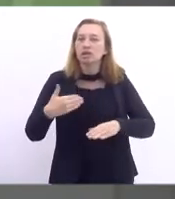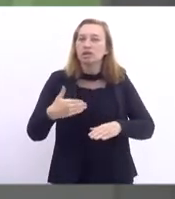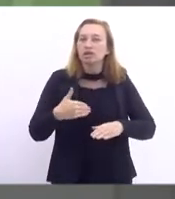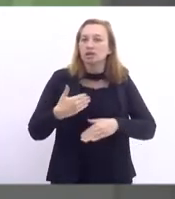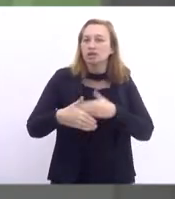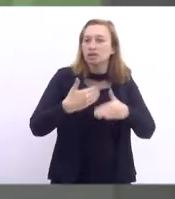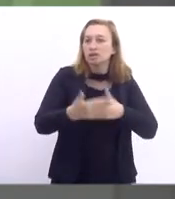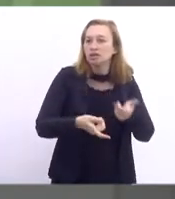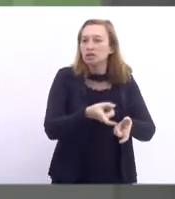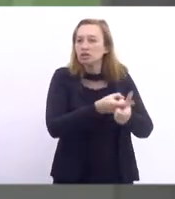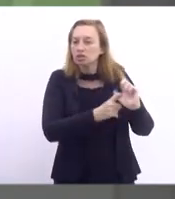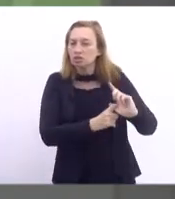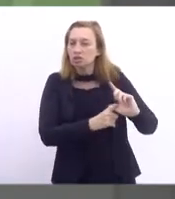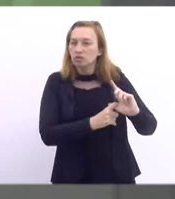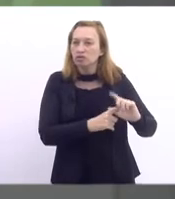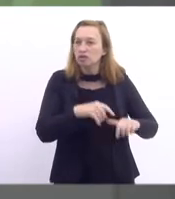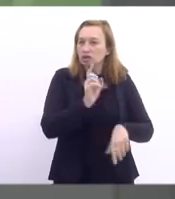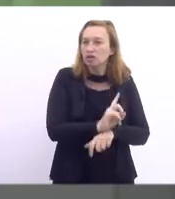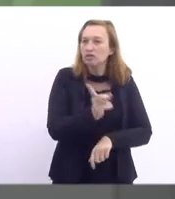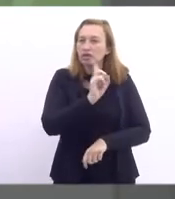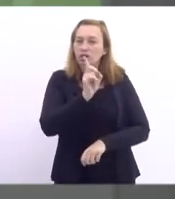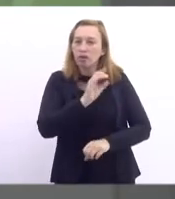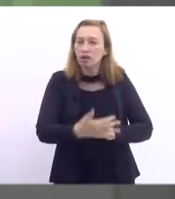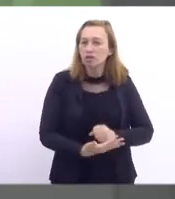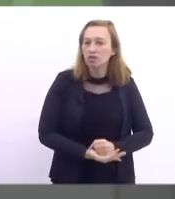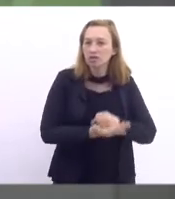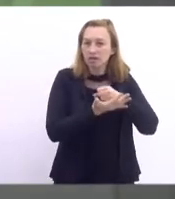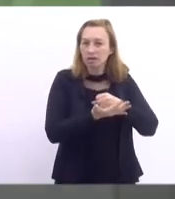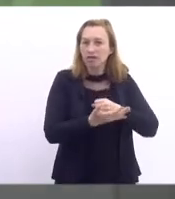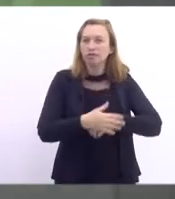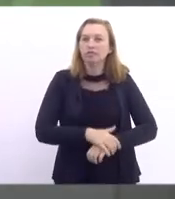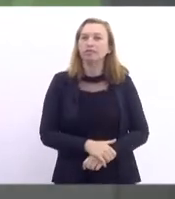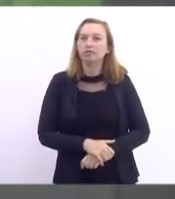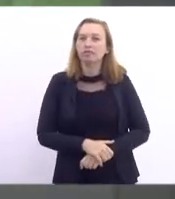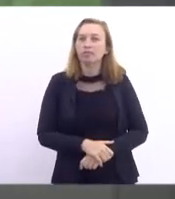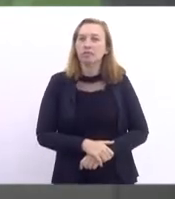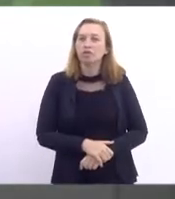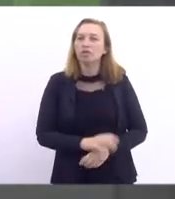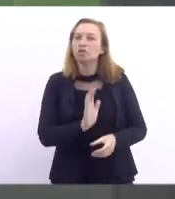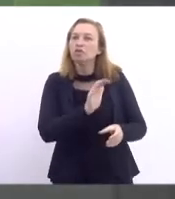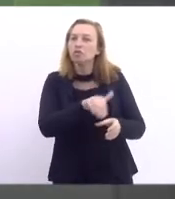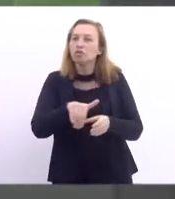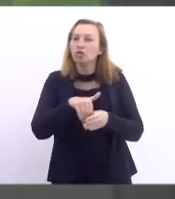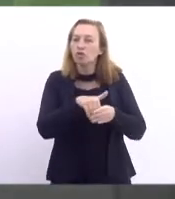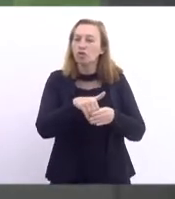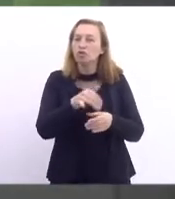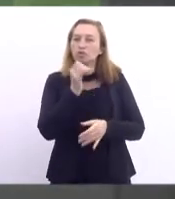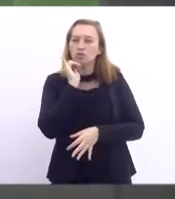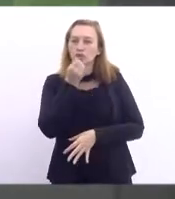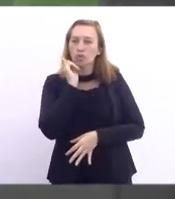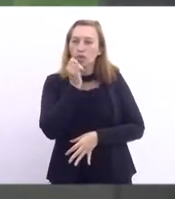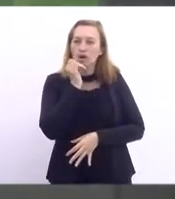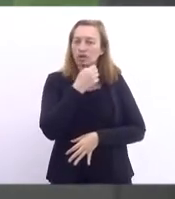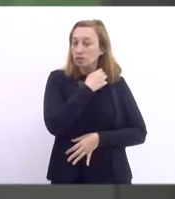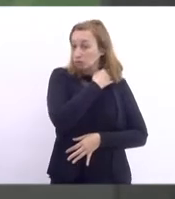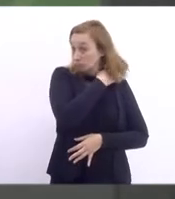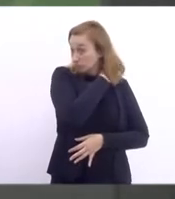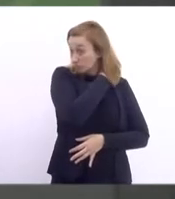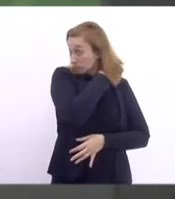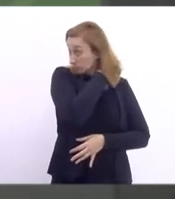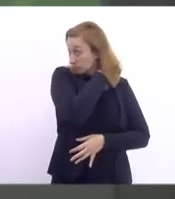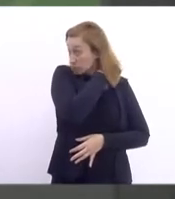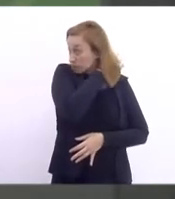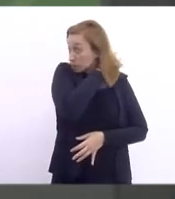endividamento do estado não é sustentável é no voto do relator é